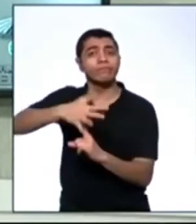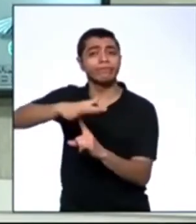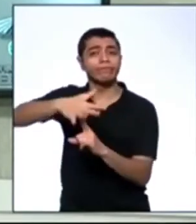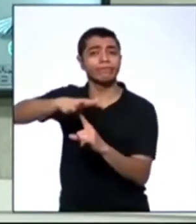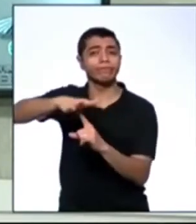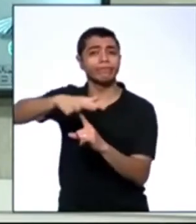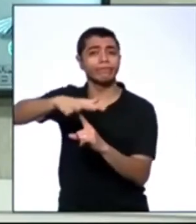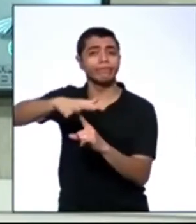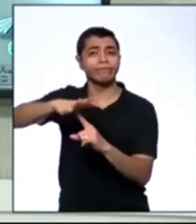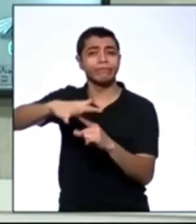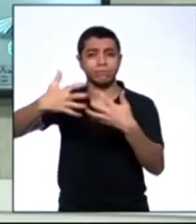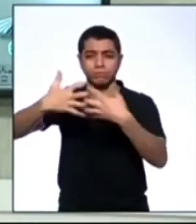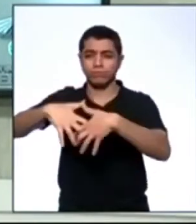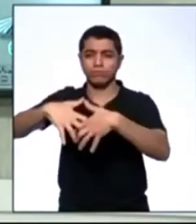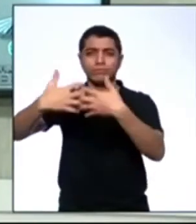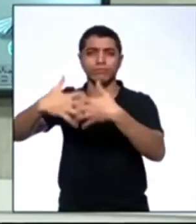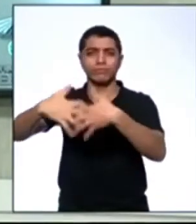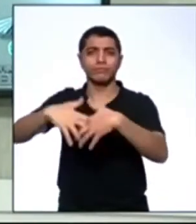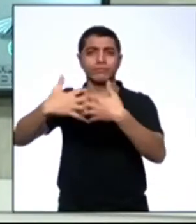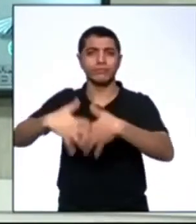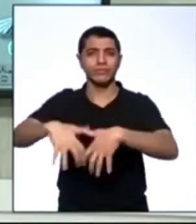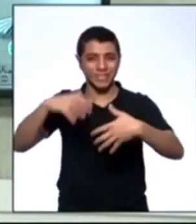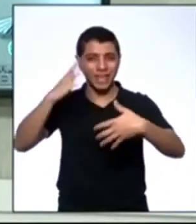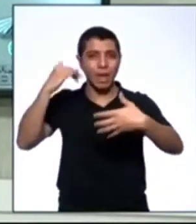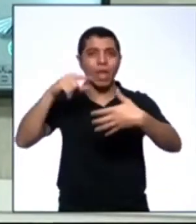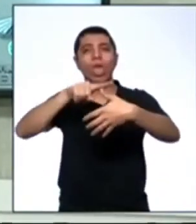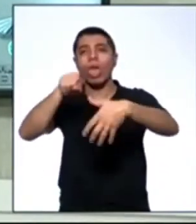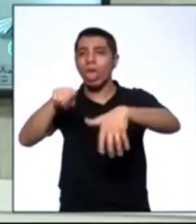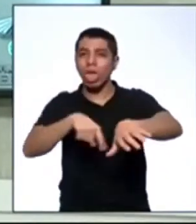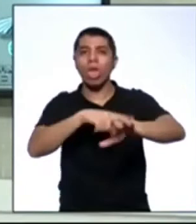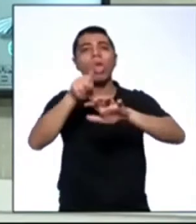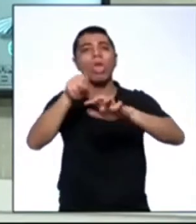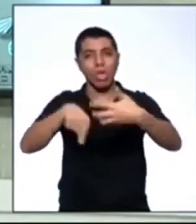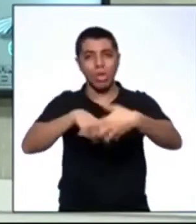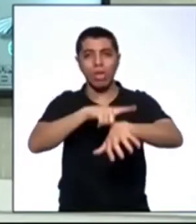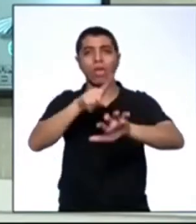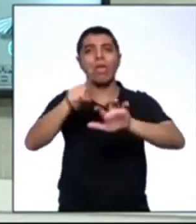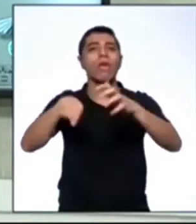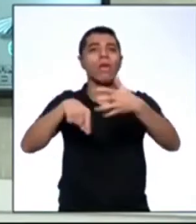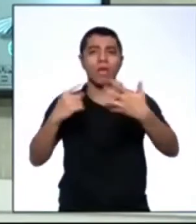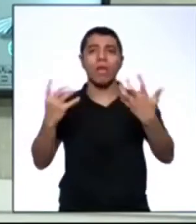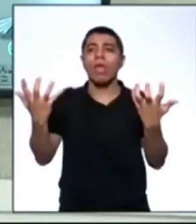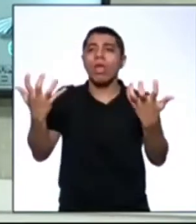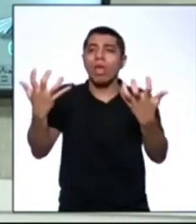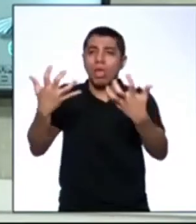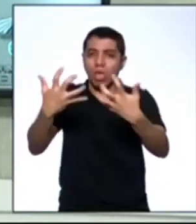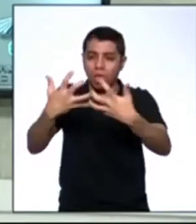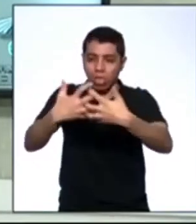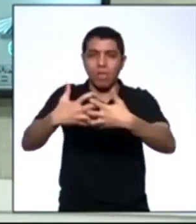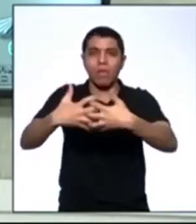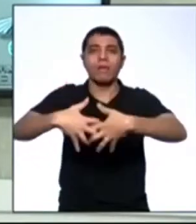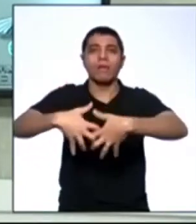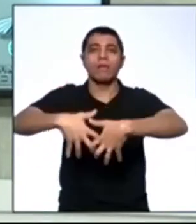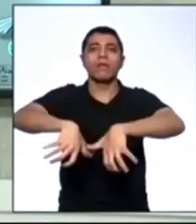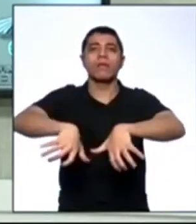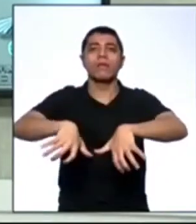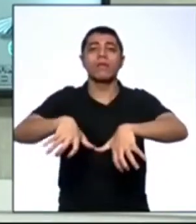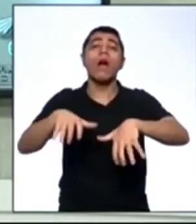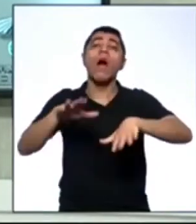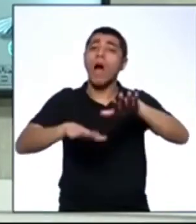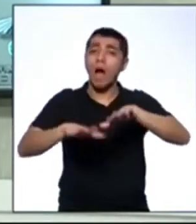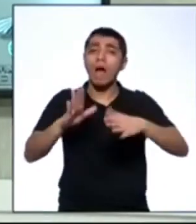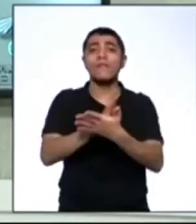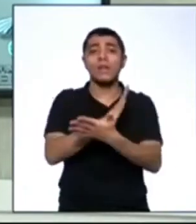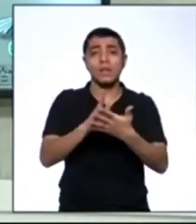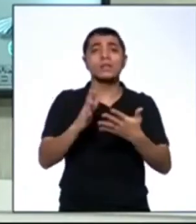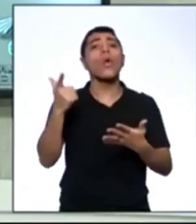discos dentados que podem se acoplar perifericamente ou não. Pode se conectar através